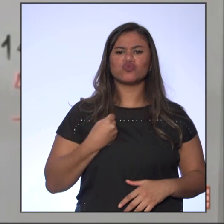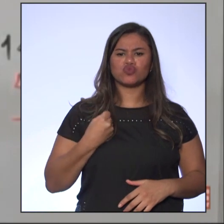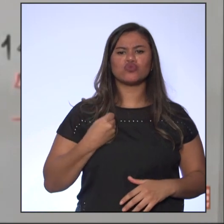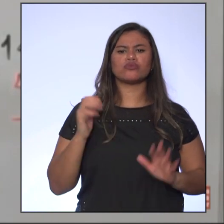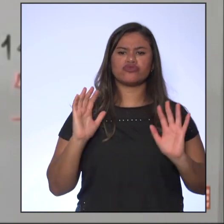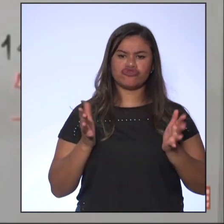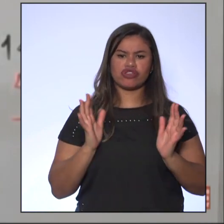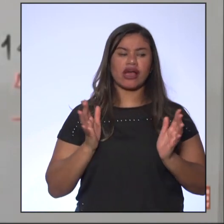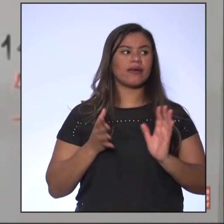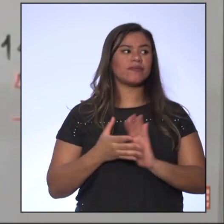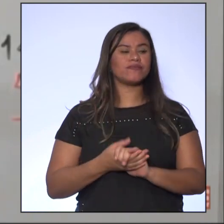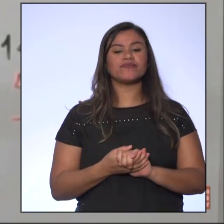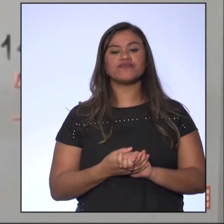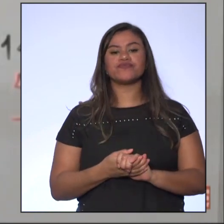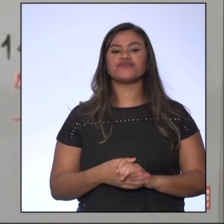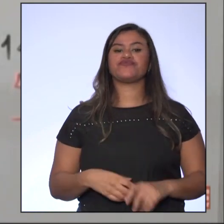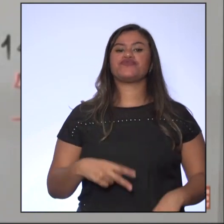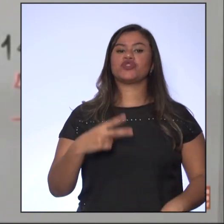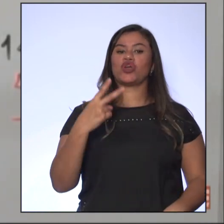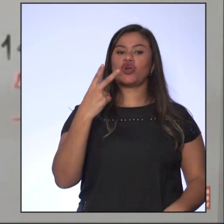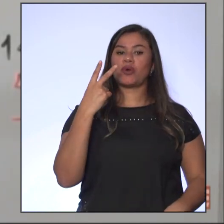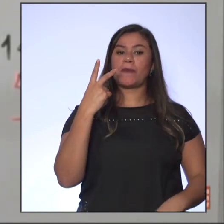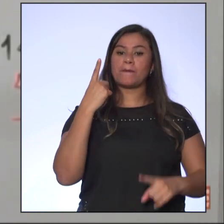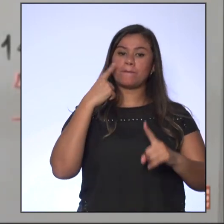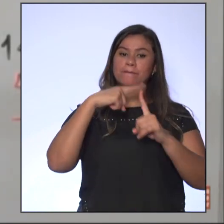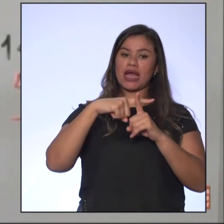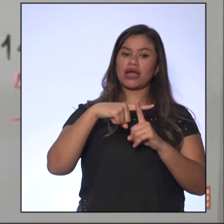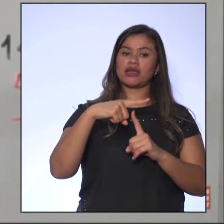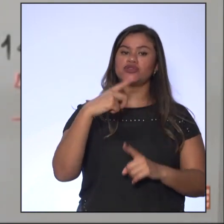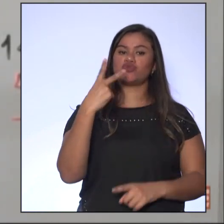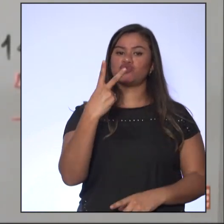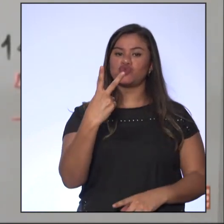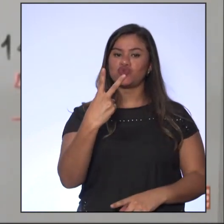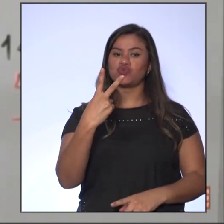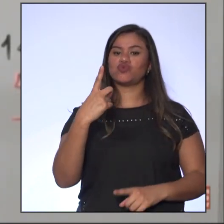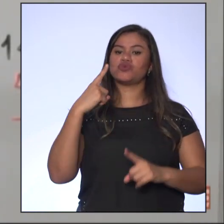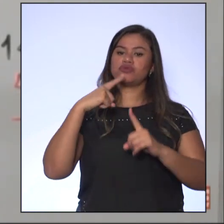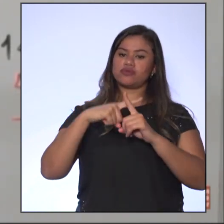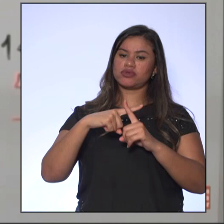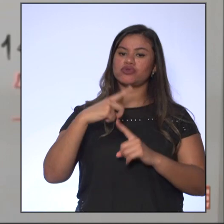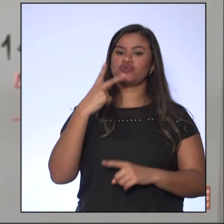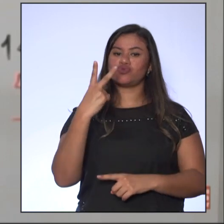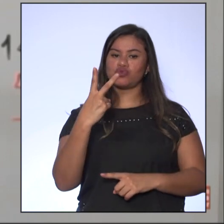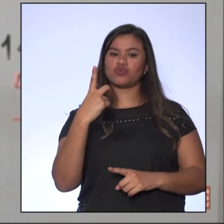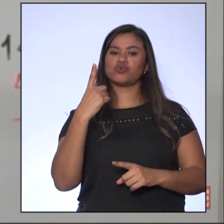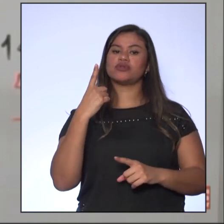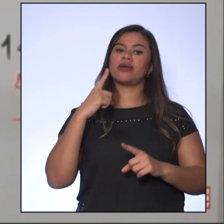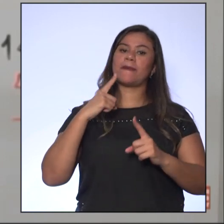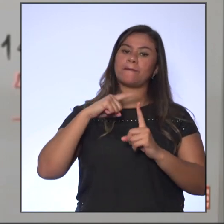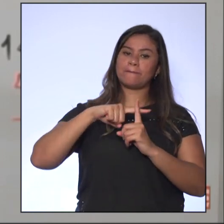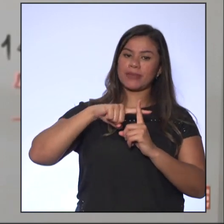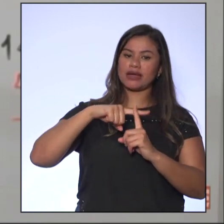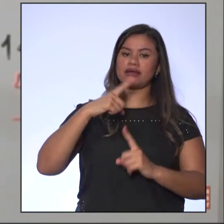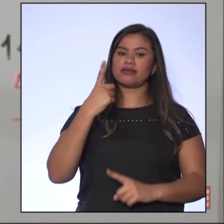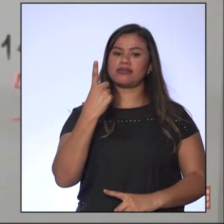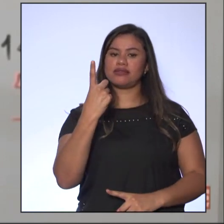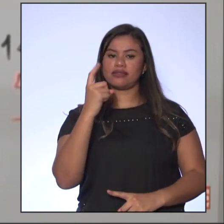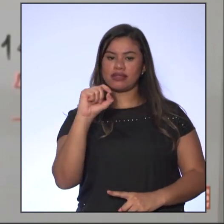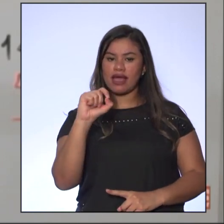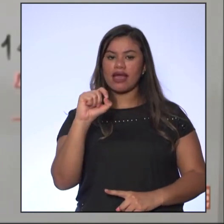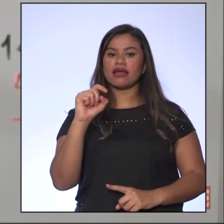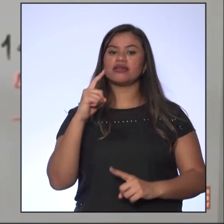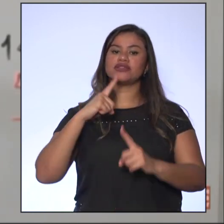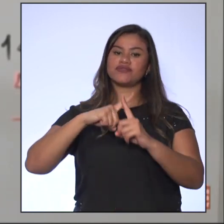Mais 2 vezes 2. Mais 10 vezes 3. Mais 8 vezes 4.